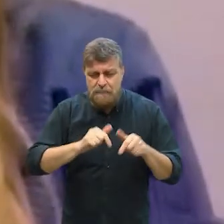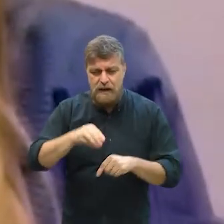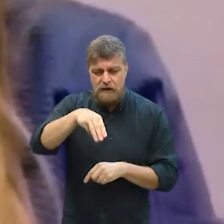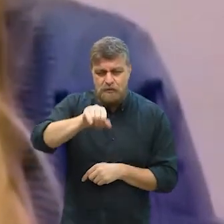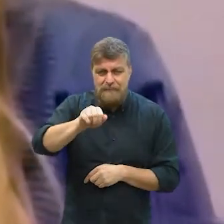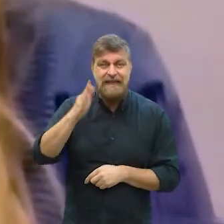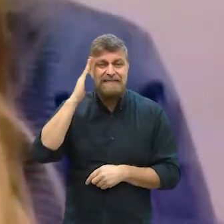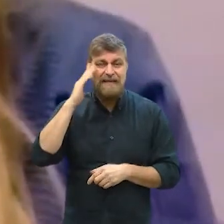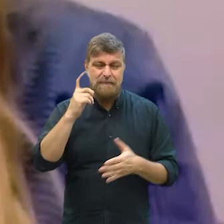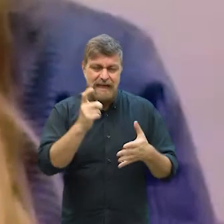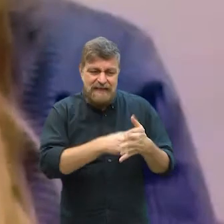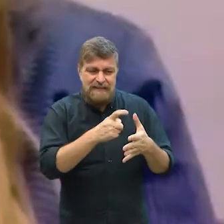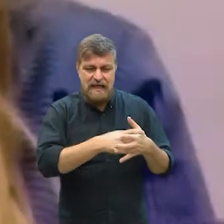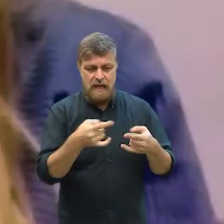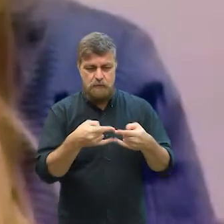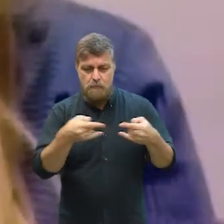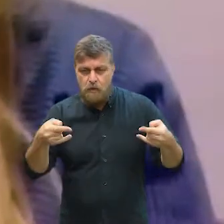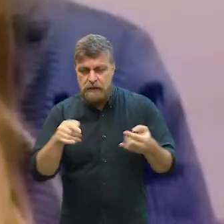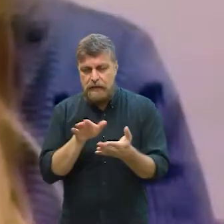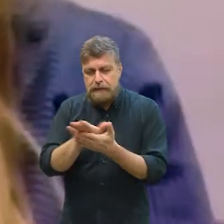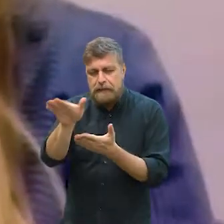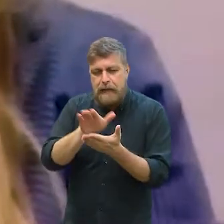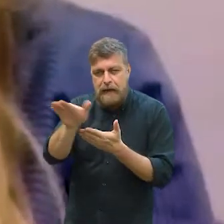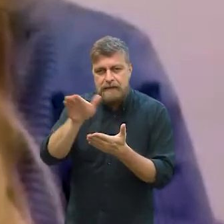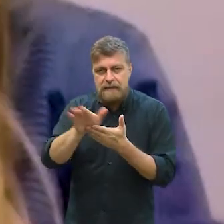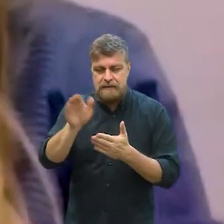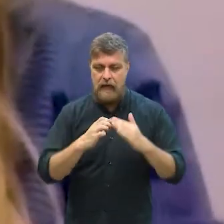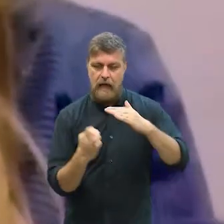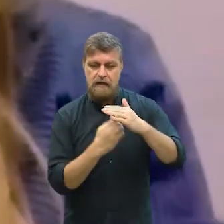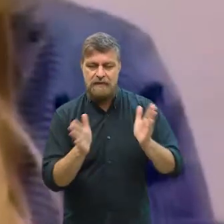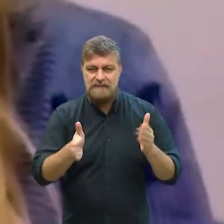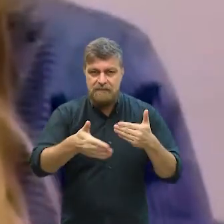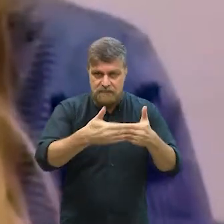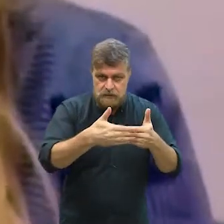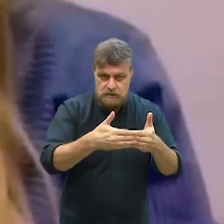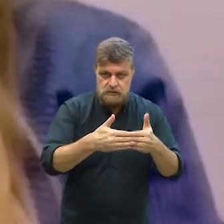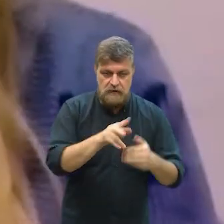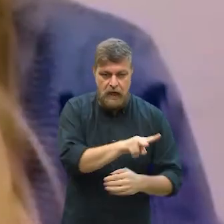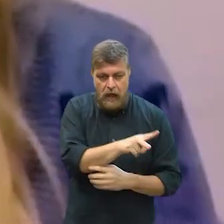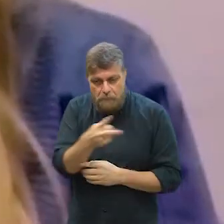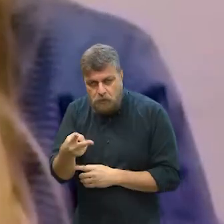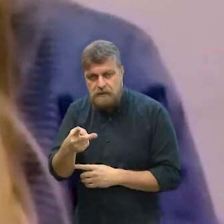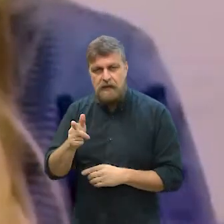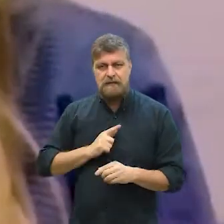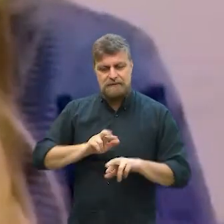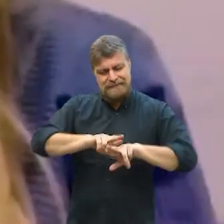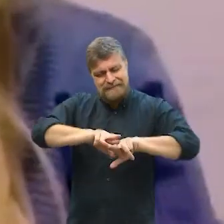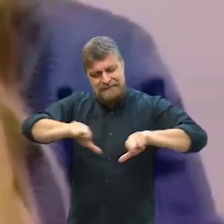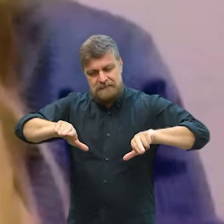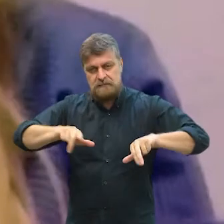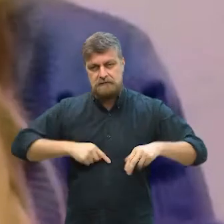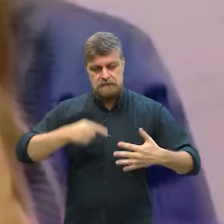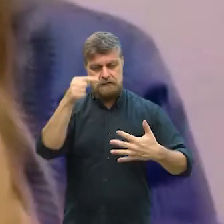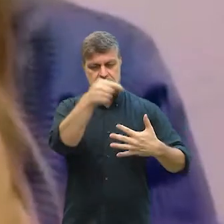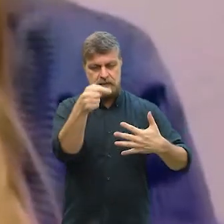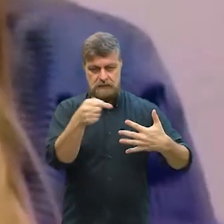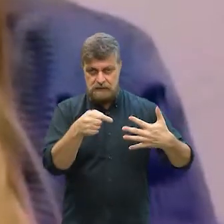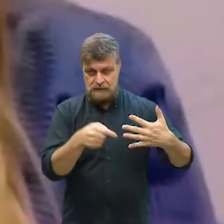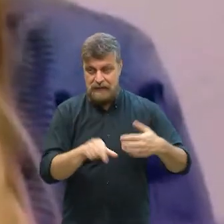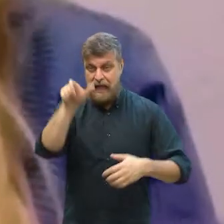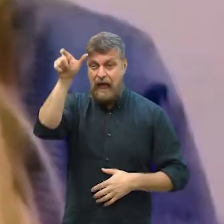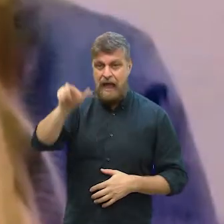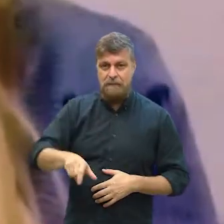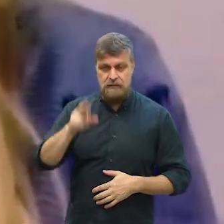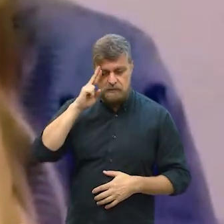abertura, constatação dos débitos, geração dos boletos, encerramento da empresa, alteração dos dados, todos esses